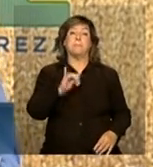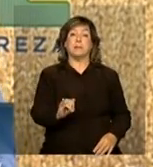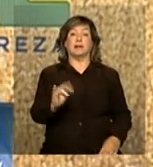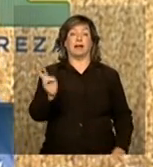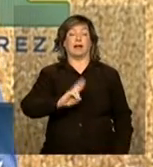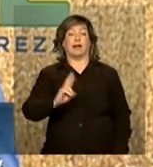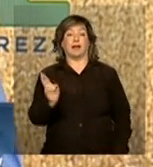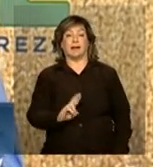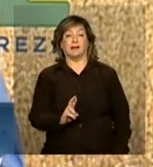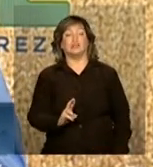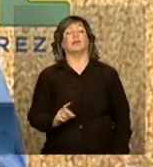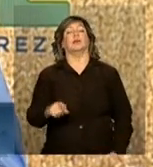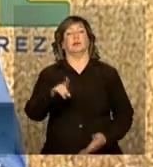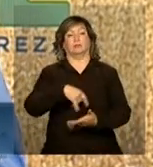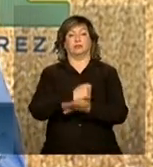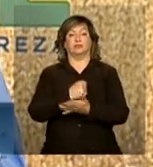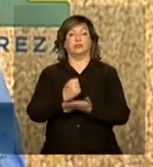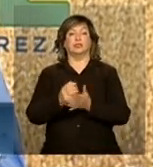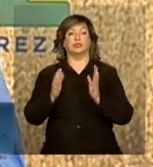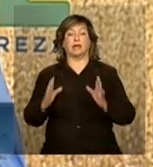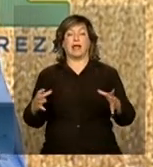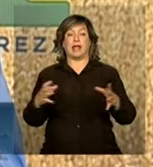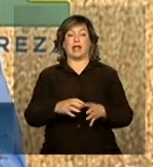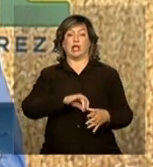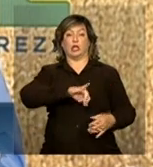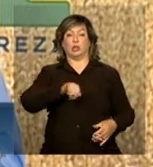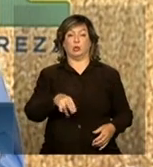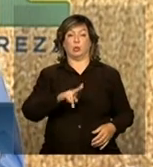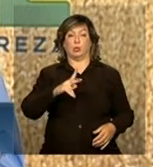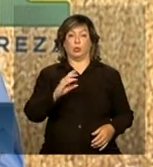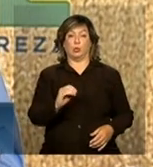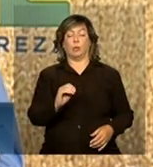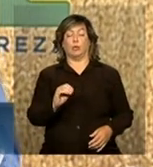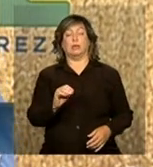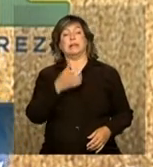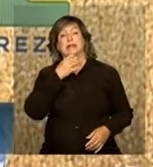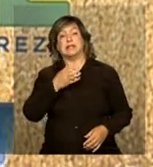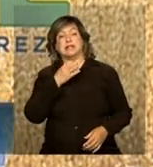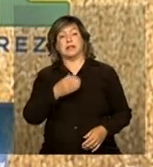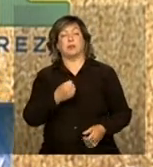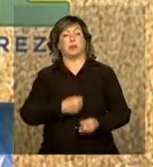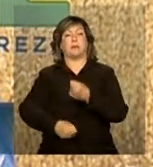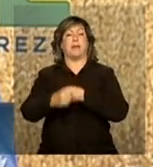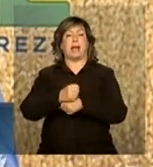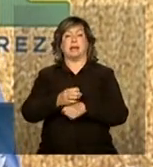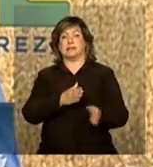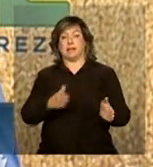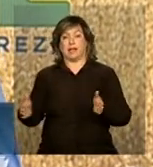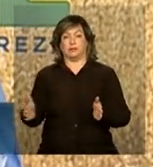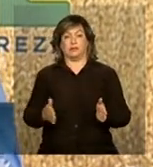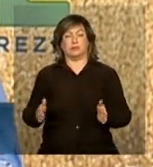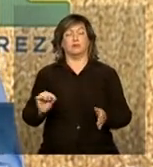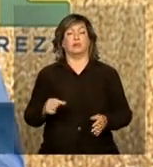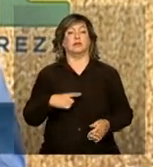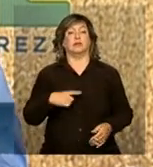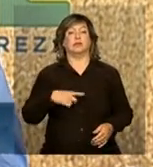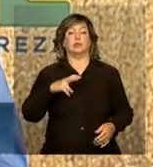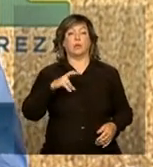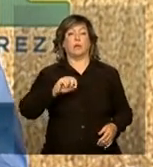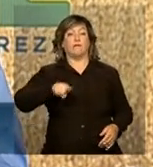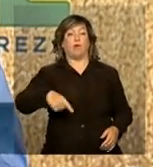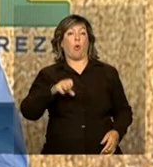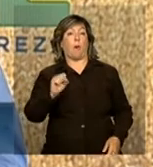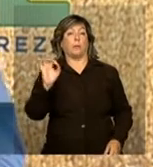reais foram contratados entre julho e dezembro do ano passado, um crescimento de 50,8%